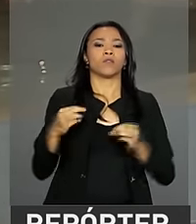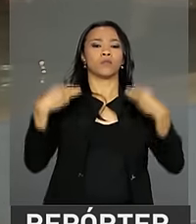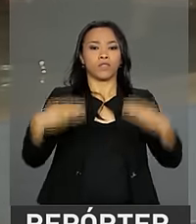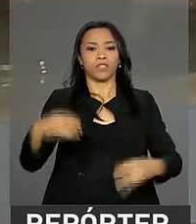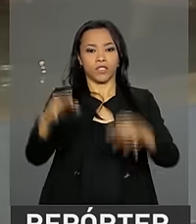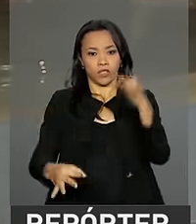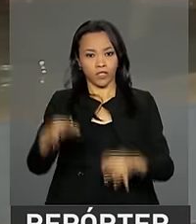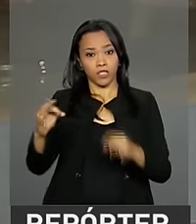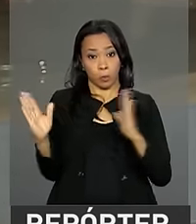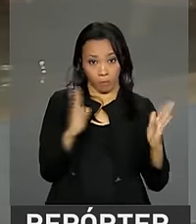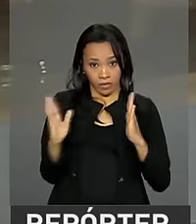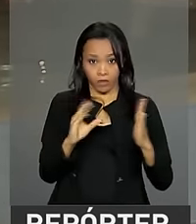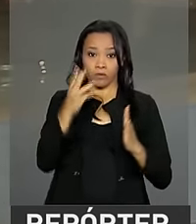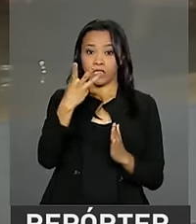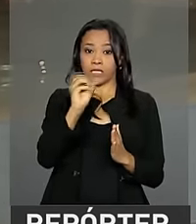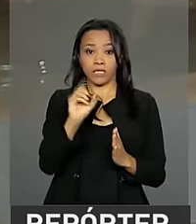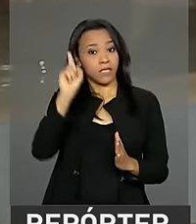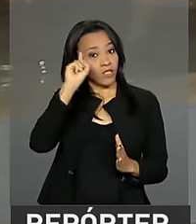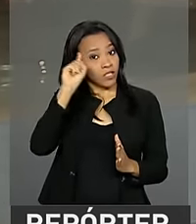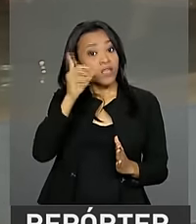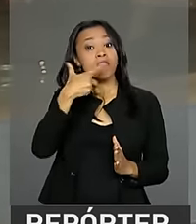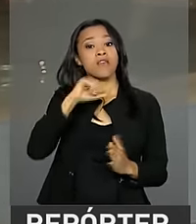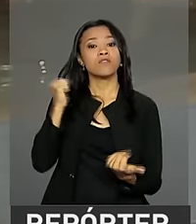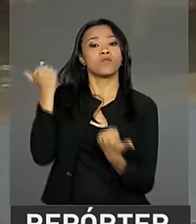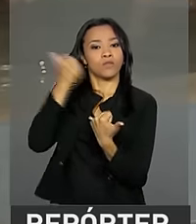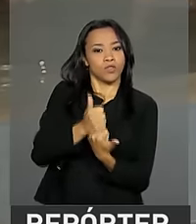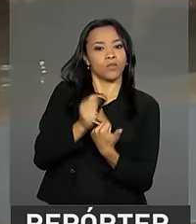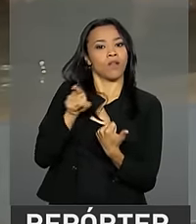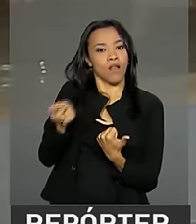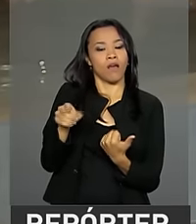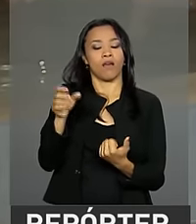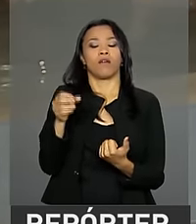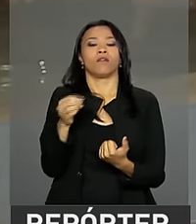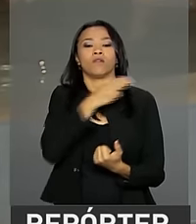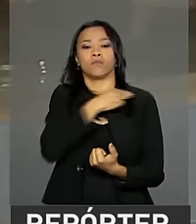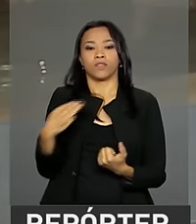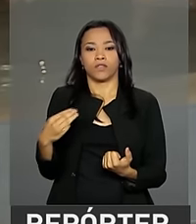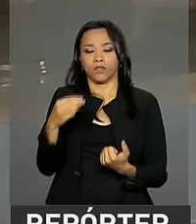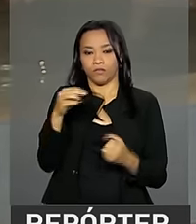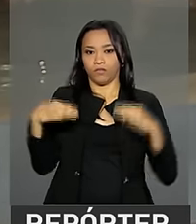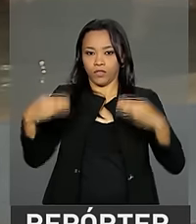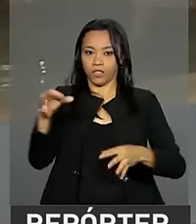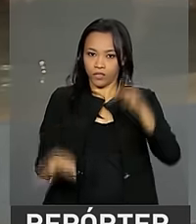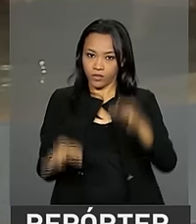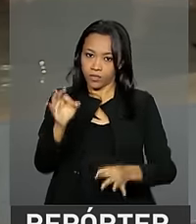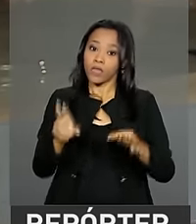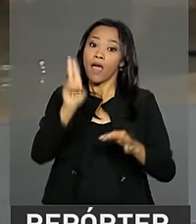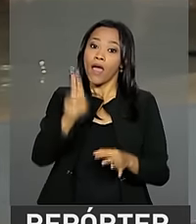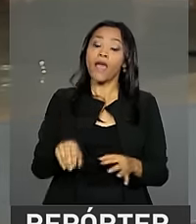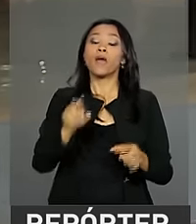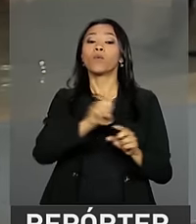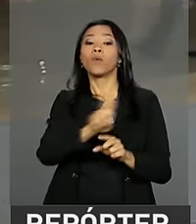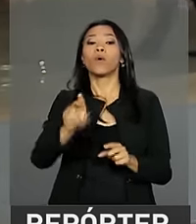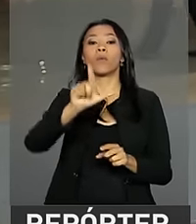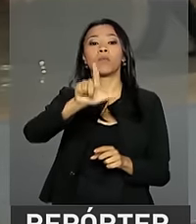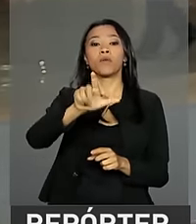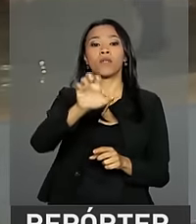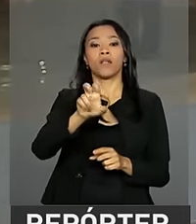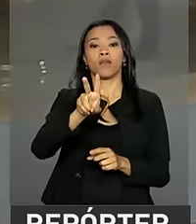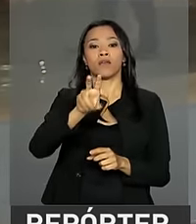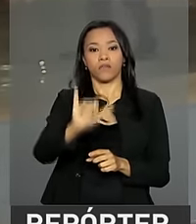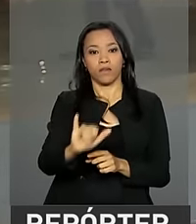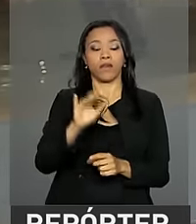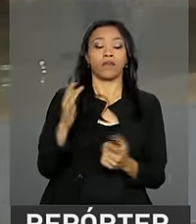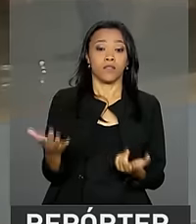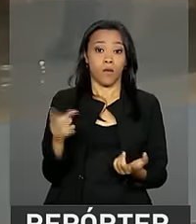dias. Quem fica em seu lugar no Ministério da Justiça é o secretário executivo José Levi. Alexandre de Moraes